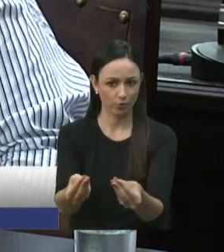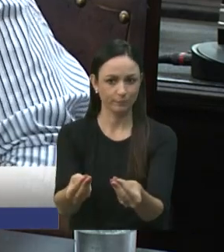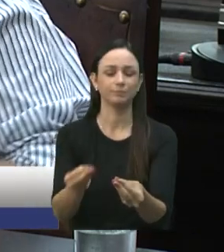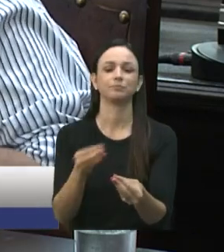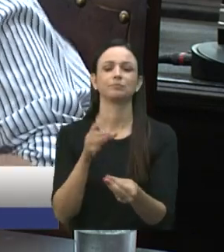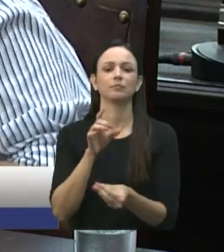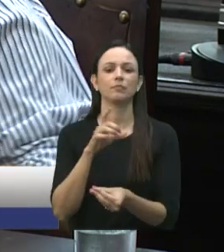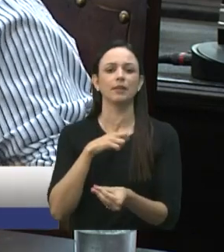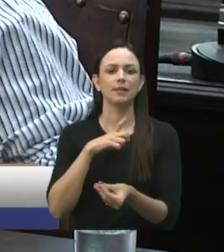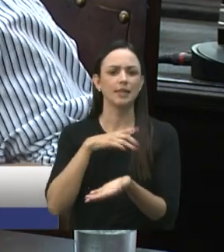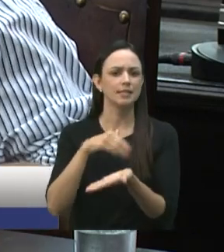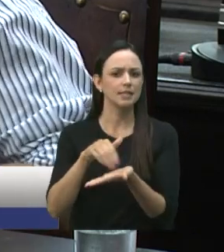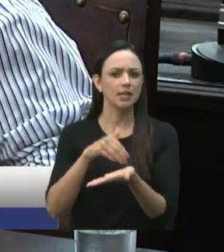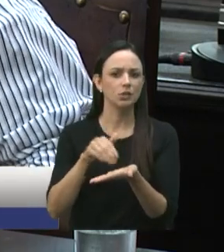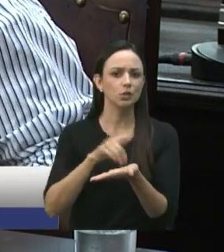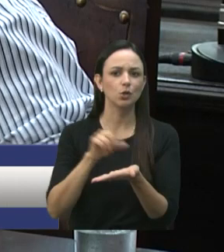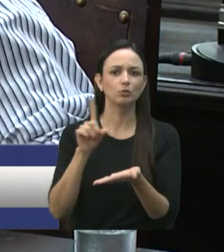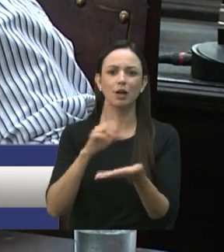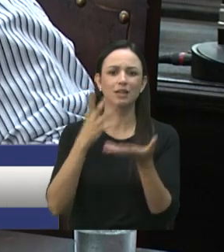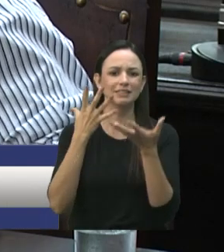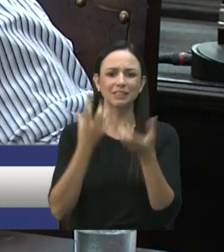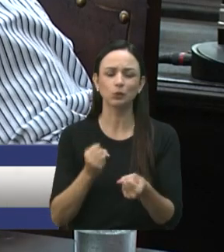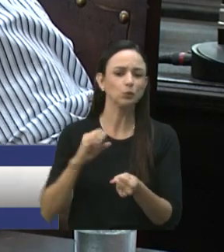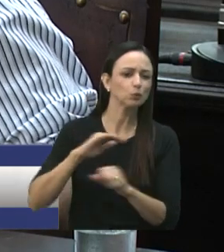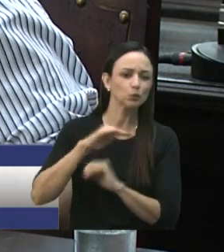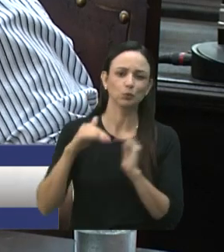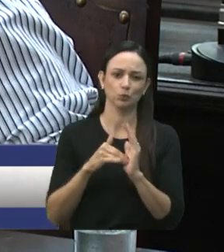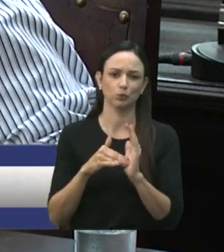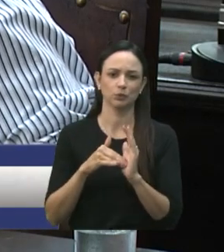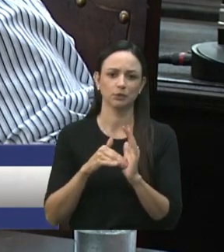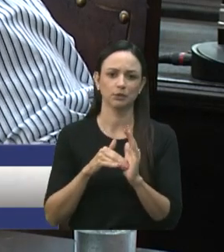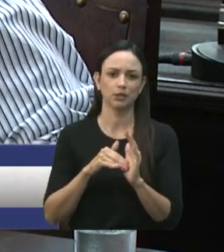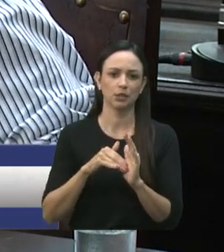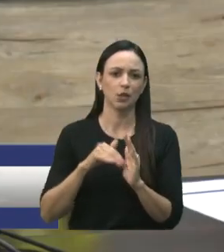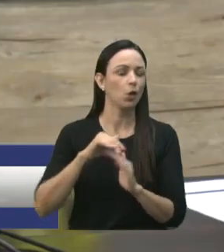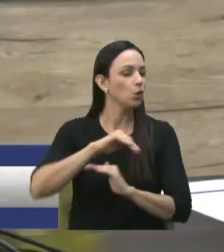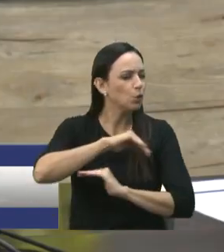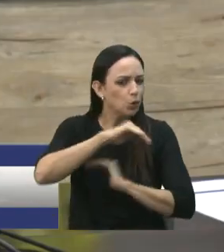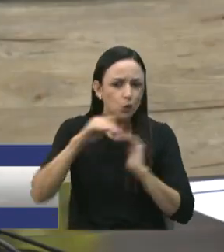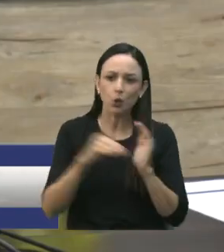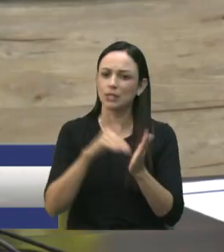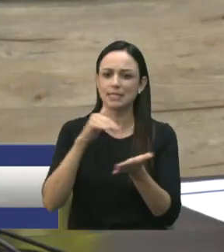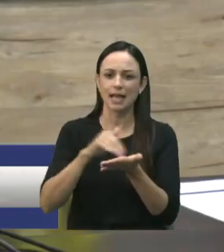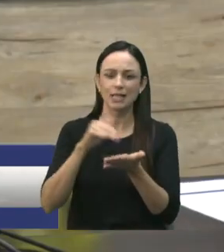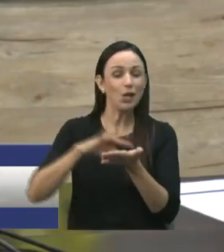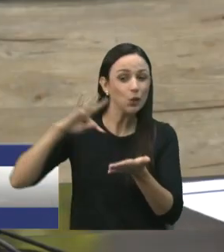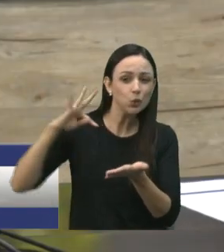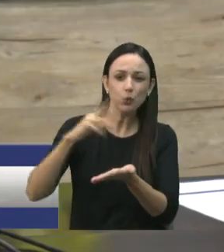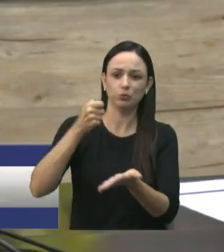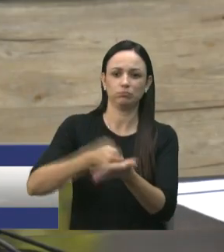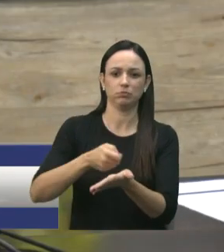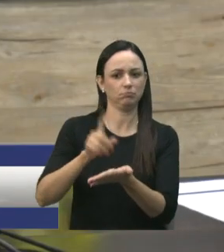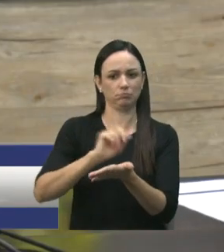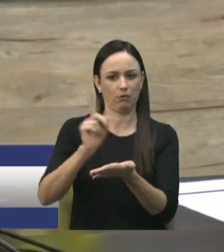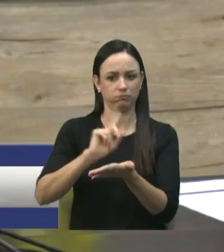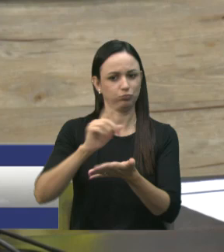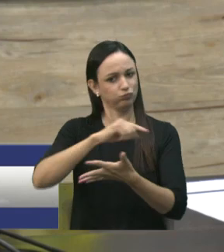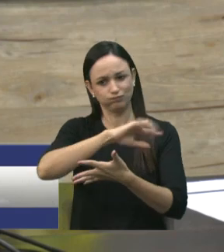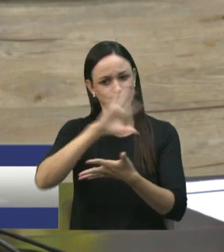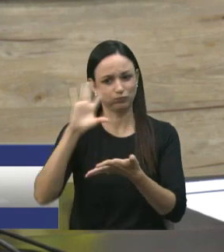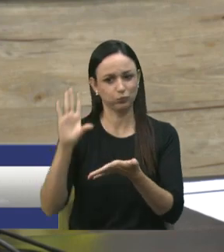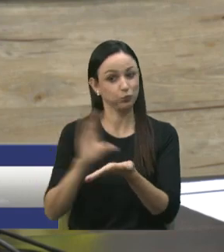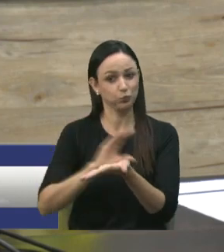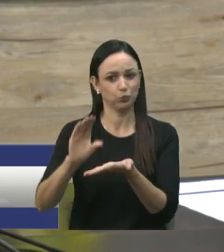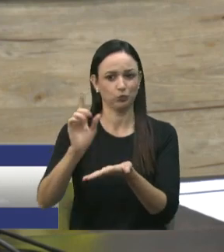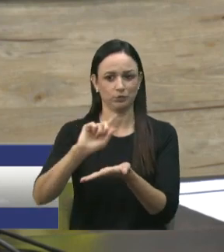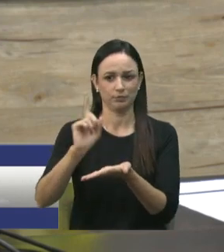não foi atendida na totalidade? O senhor sabe falar para mim? Todas as secretarias não foram atendidas na totalidade. Ah, entendi. Todas. Como nós